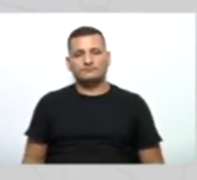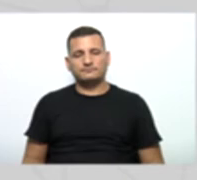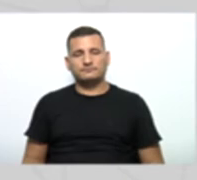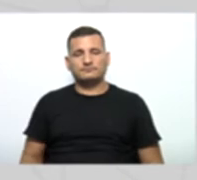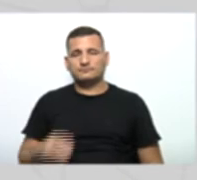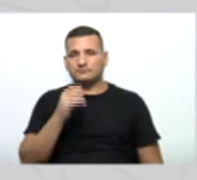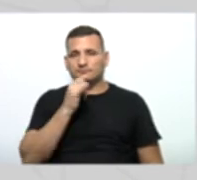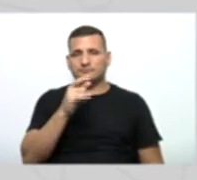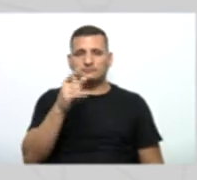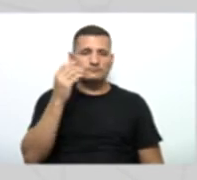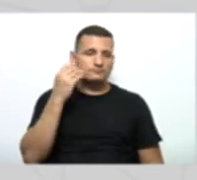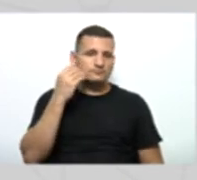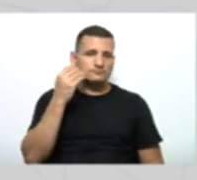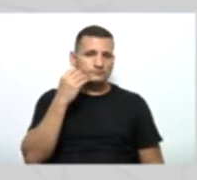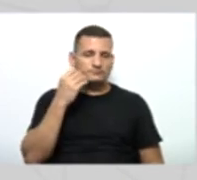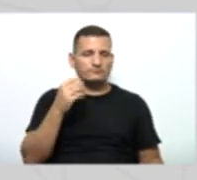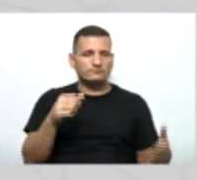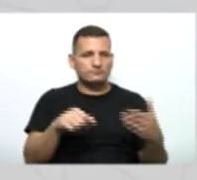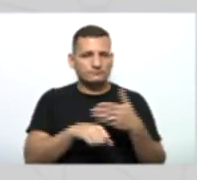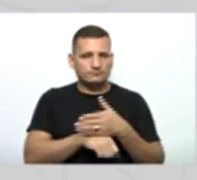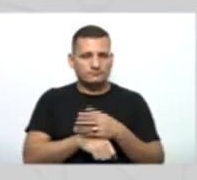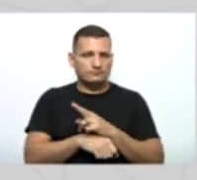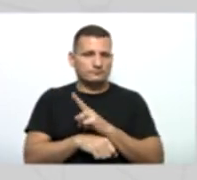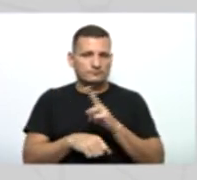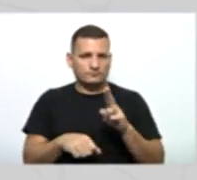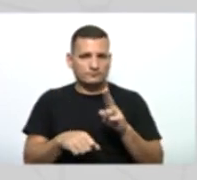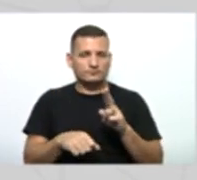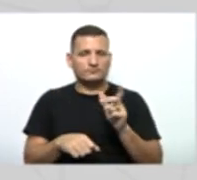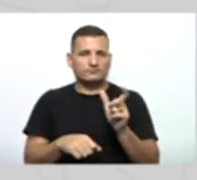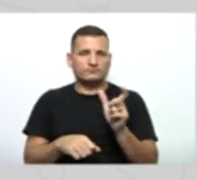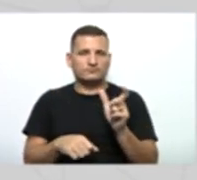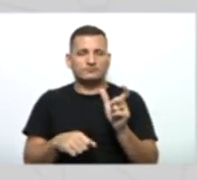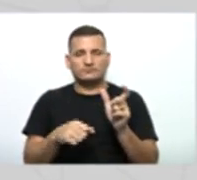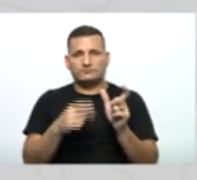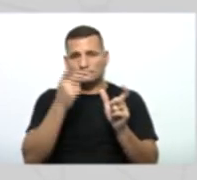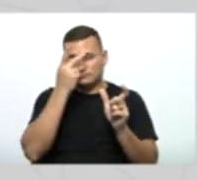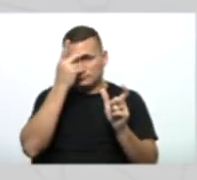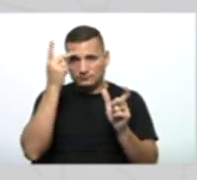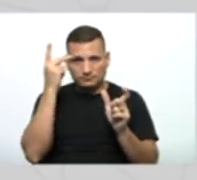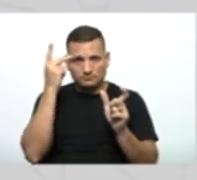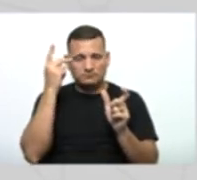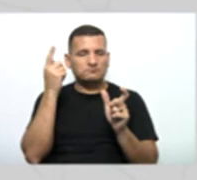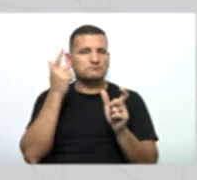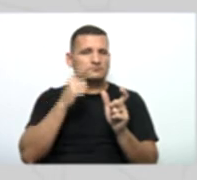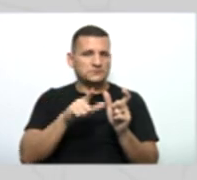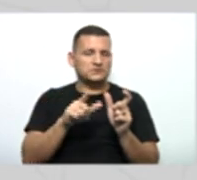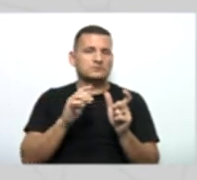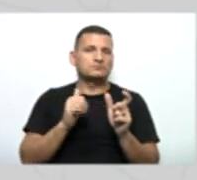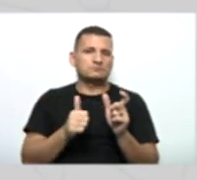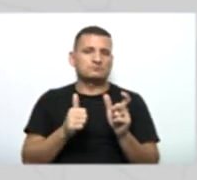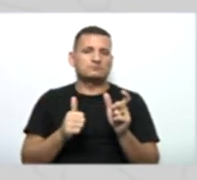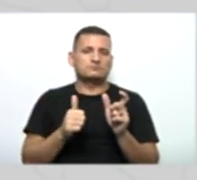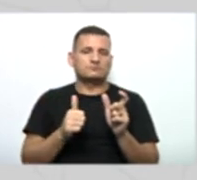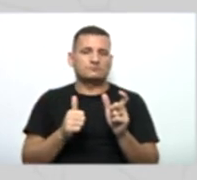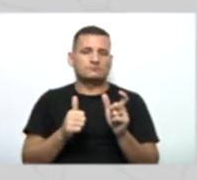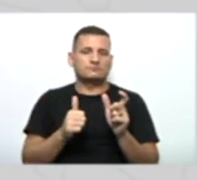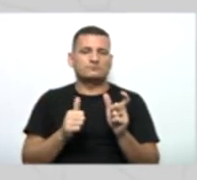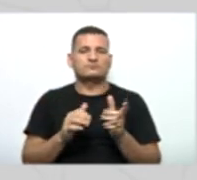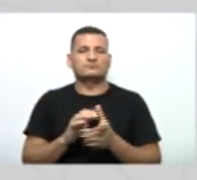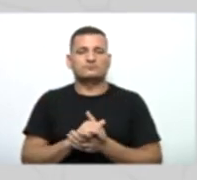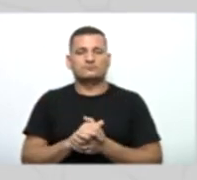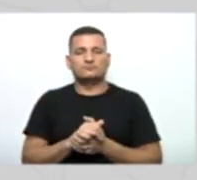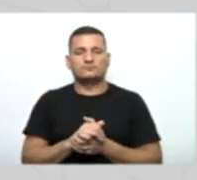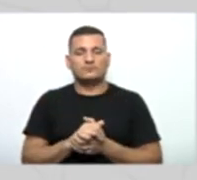tentar acessar o atributo nome da classe pessoa que nós criamos, nós conseguiremos, sem problema nenhum, fazer esse